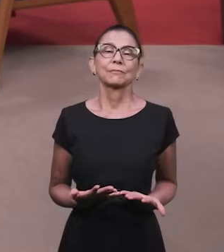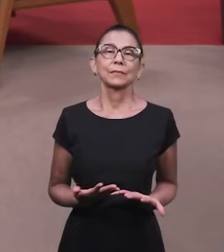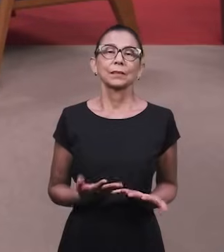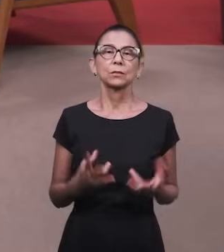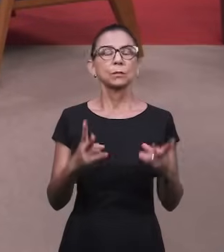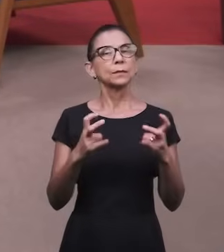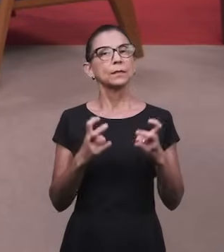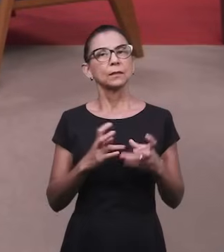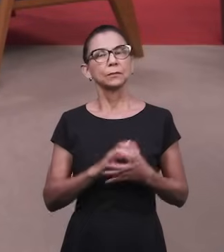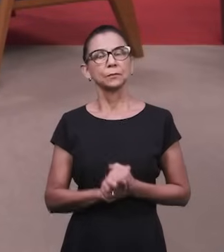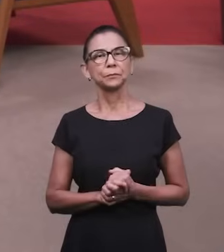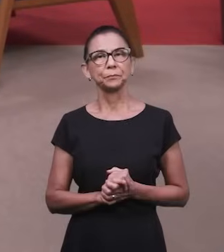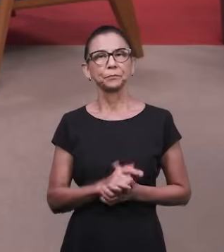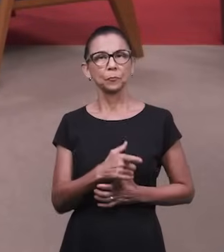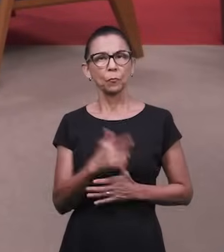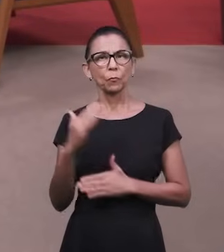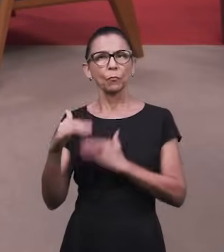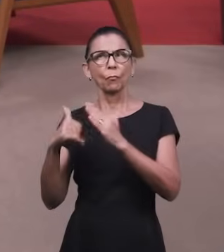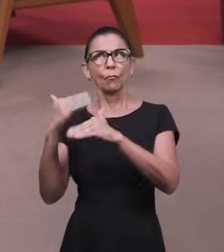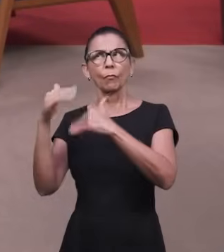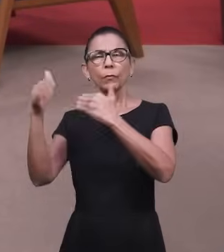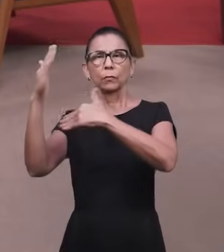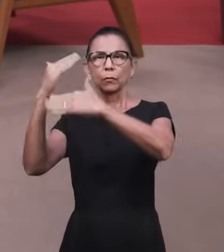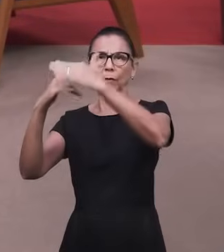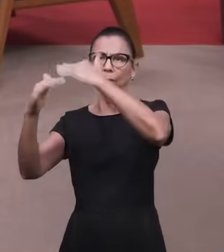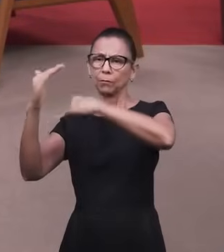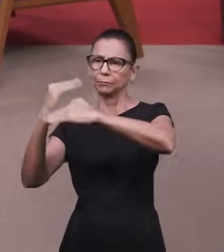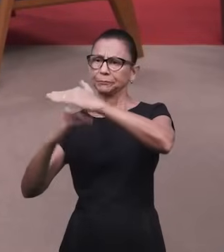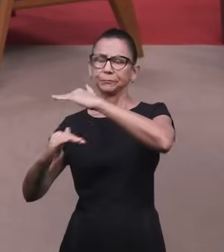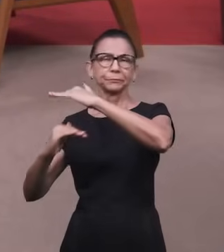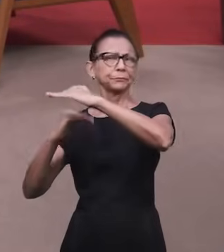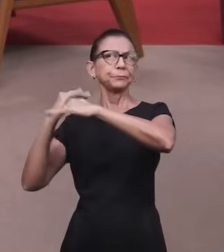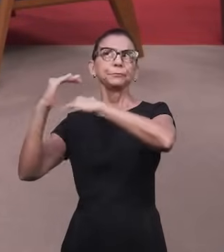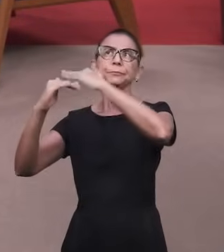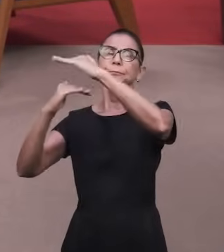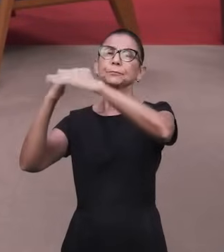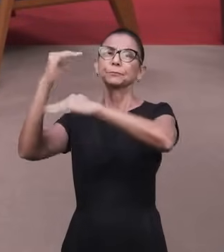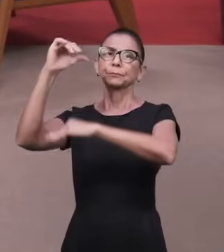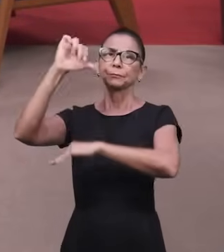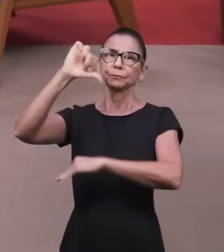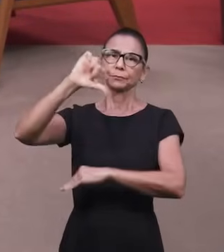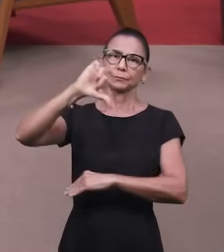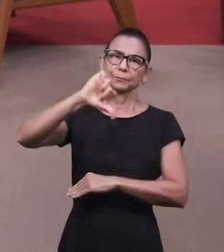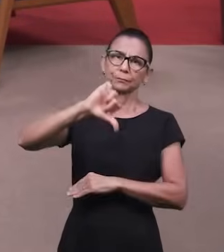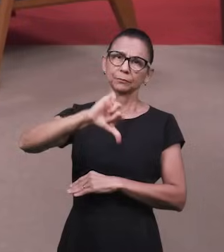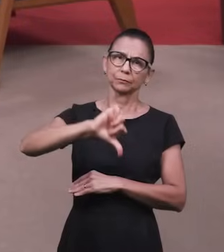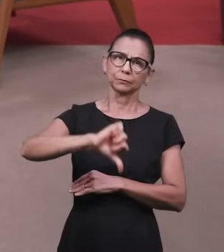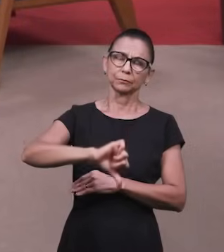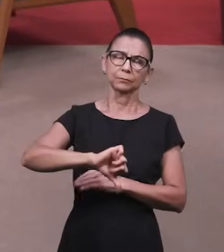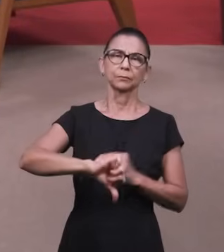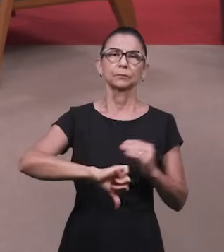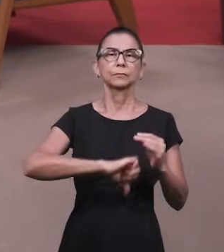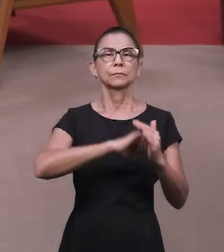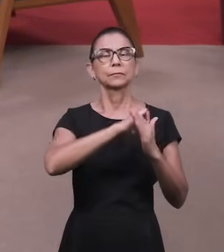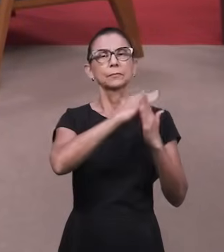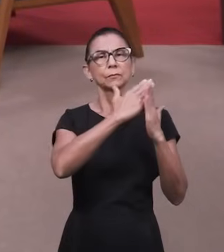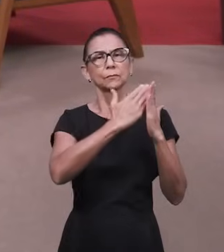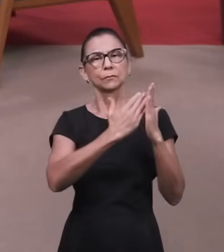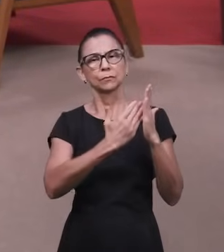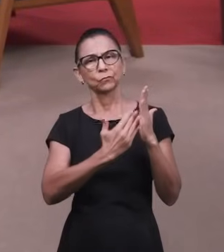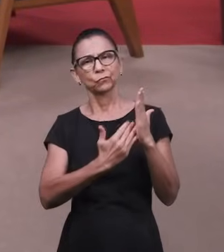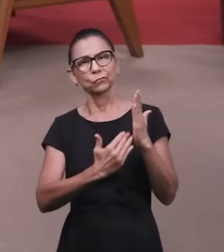processo, ele não regride, ele só aumenta, ele só piora, né? Dia após dia você está